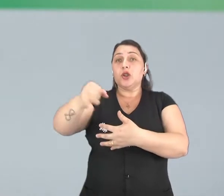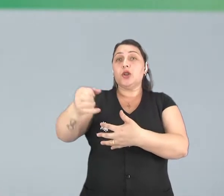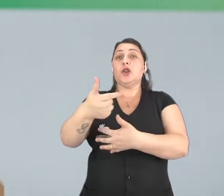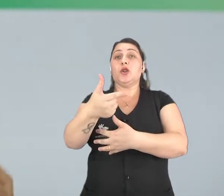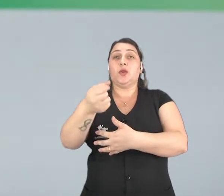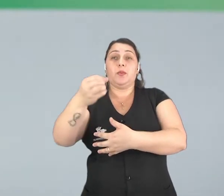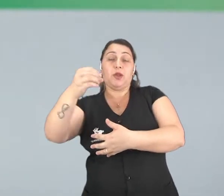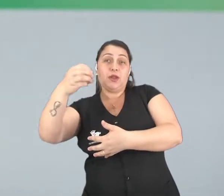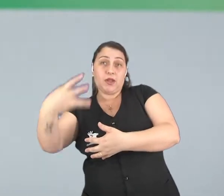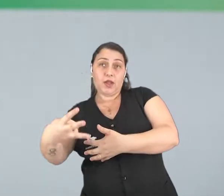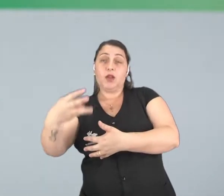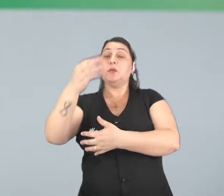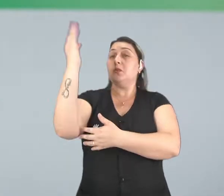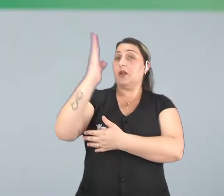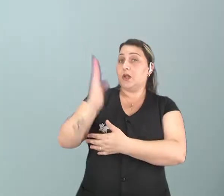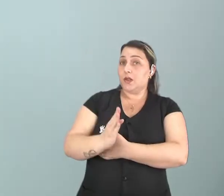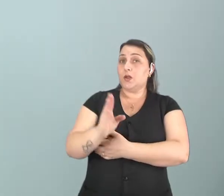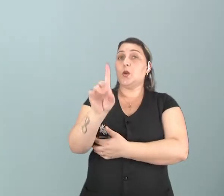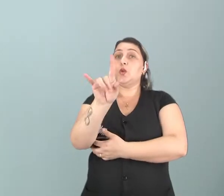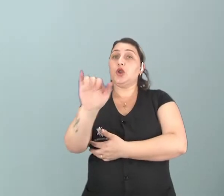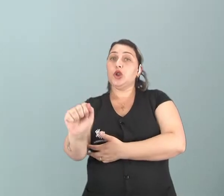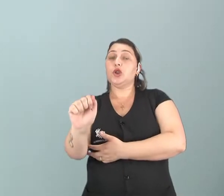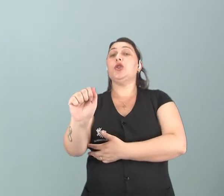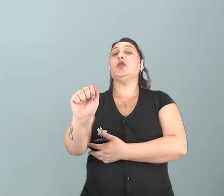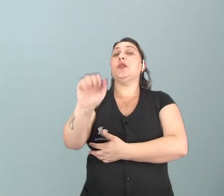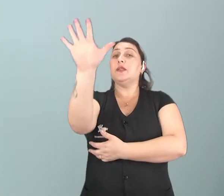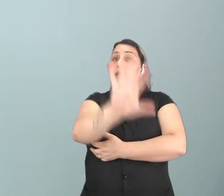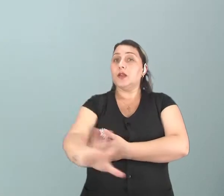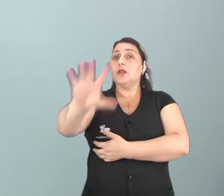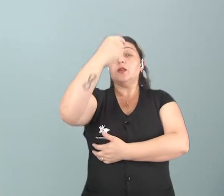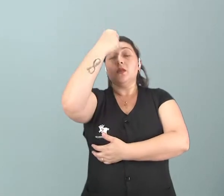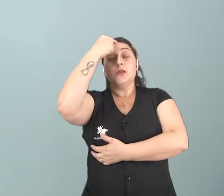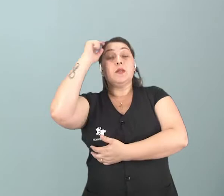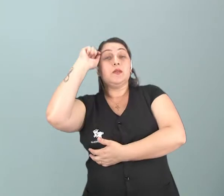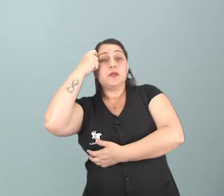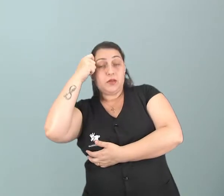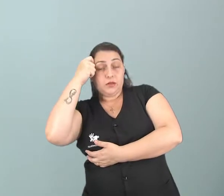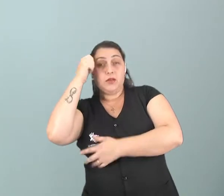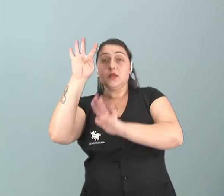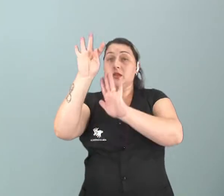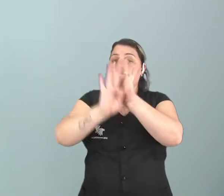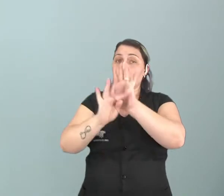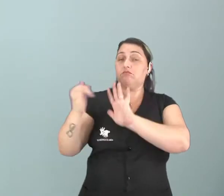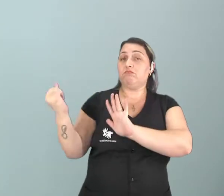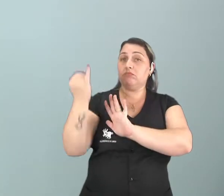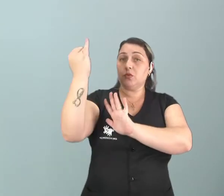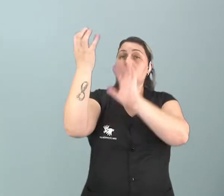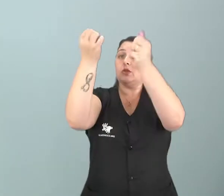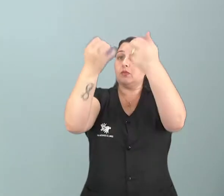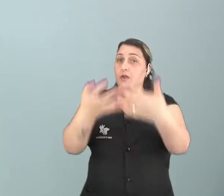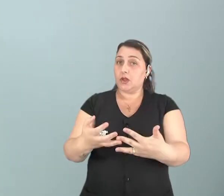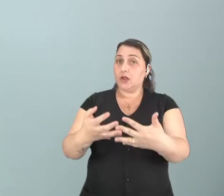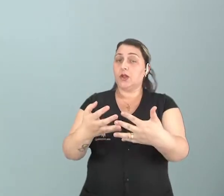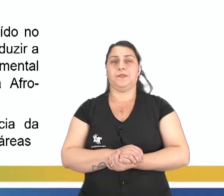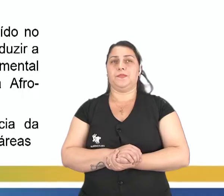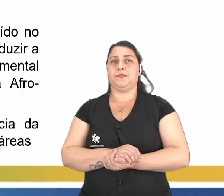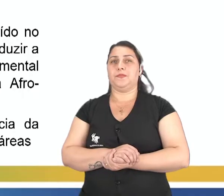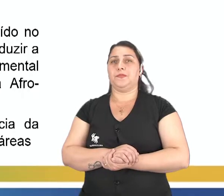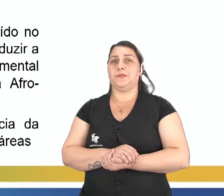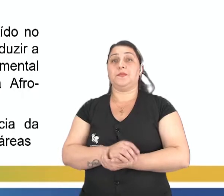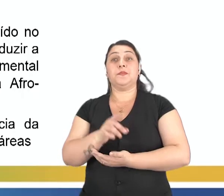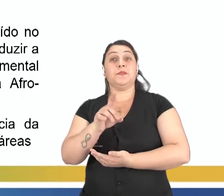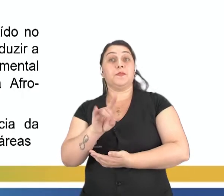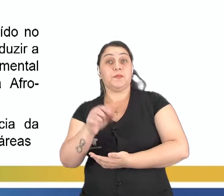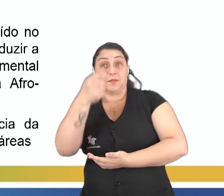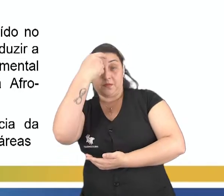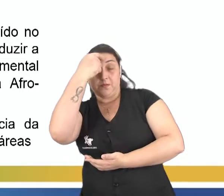gente tem instituído no Brasil o Dia Nacional da Consciência Negra, tá? Então, nesse texto é importante destacar este elemento. No Dia